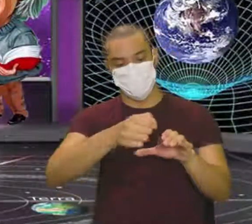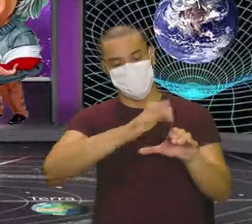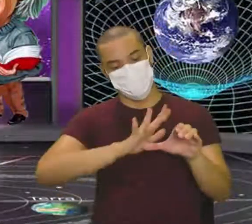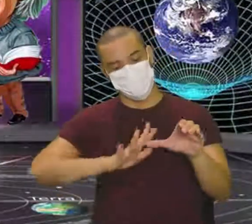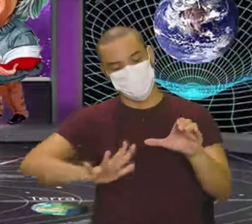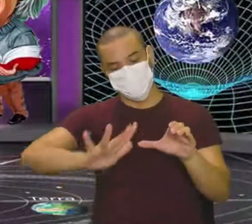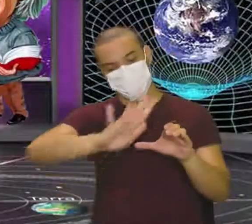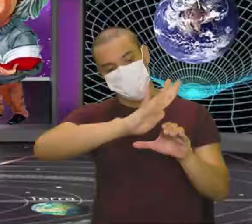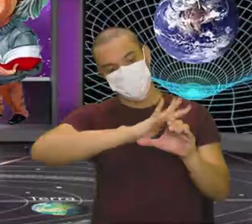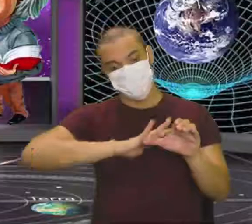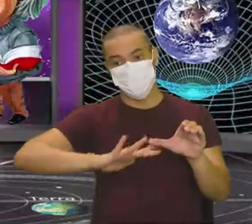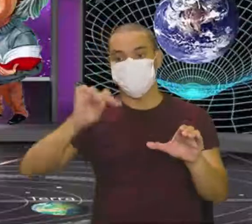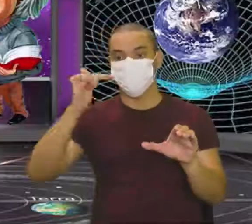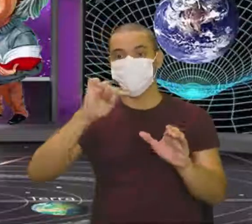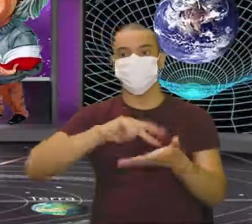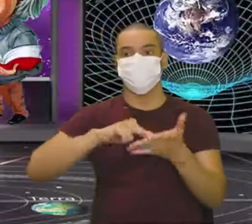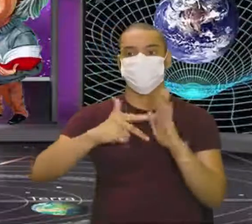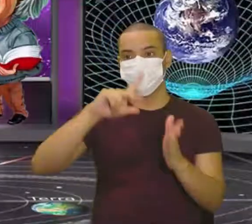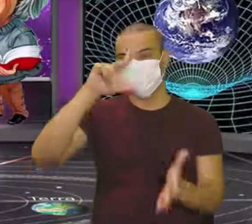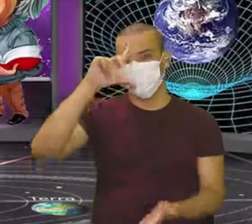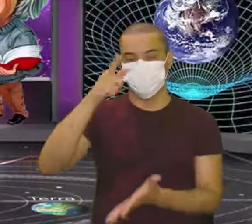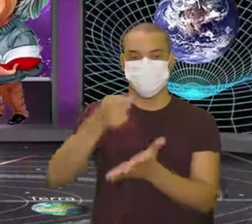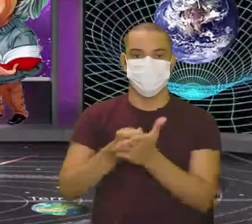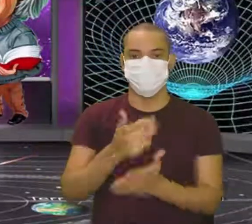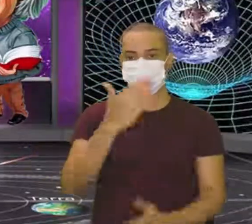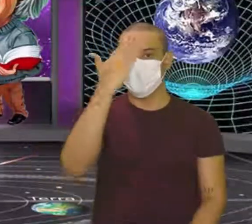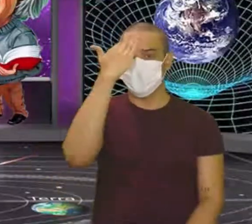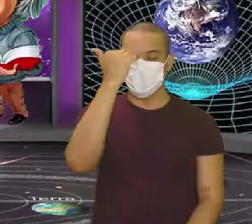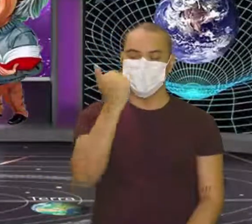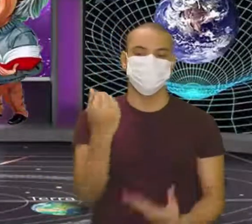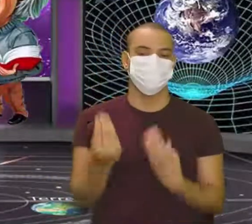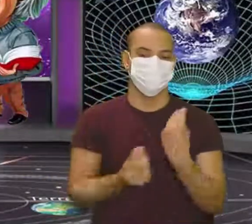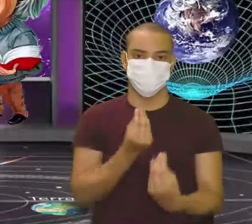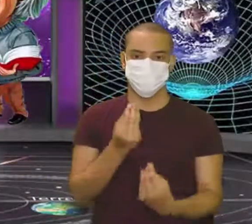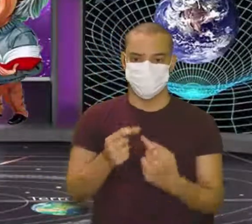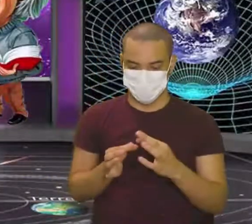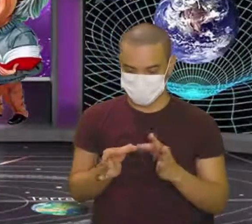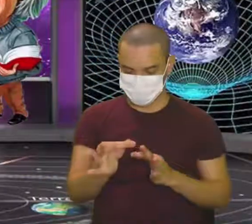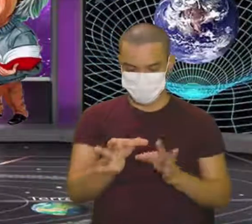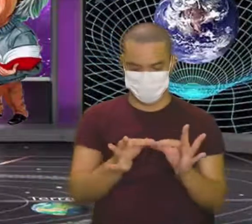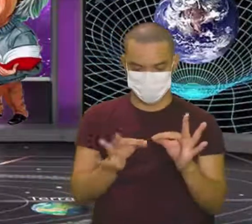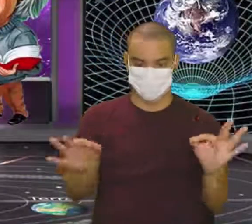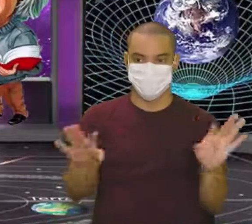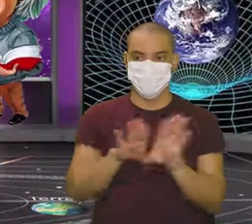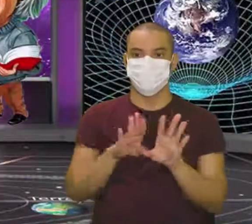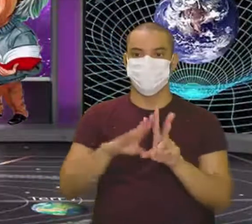para a gente determinar a nossa direção e sentido das nossas linhas e também